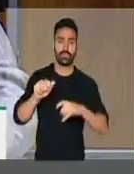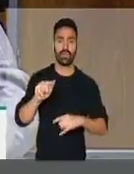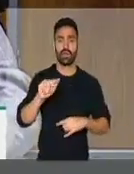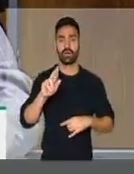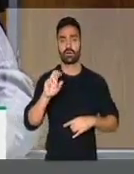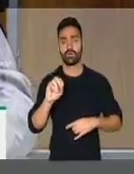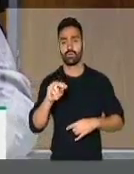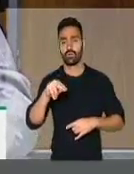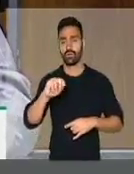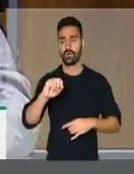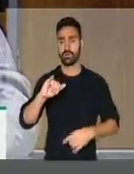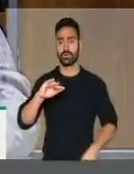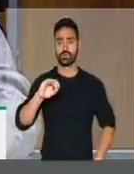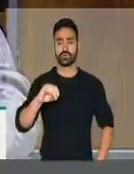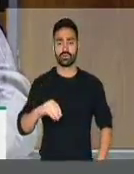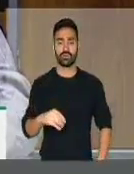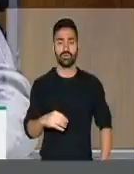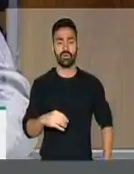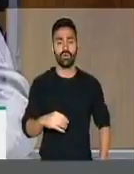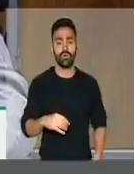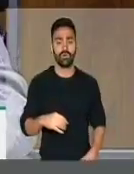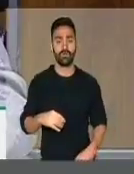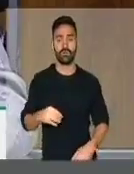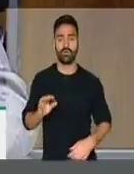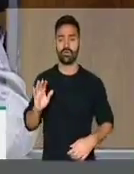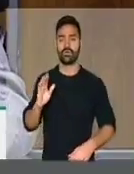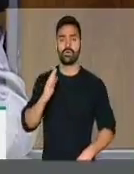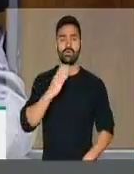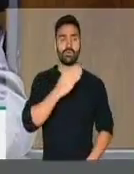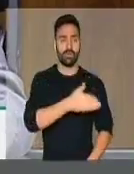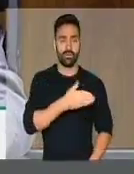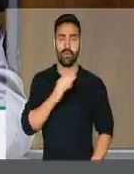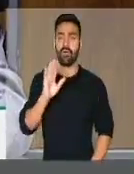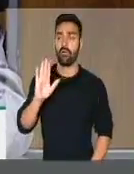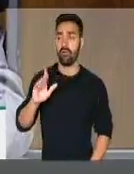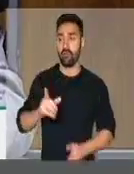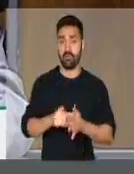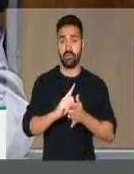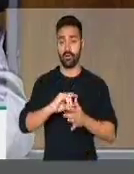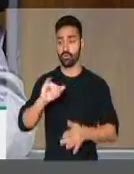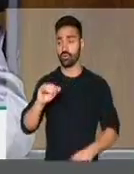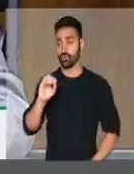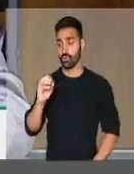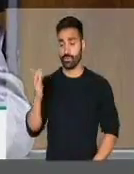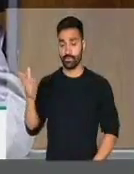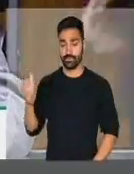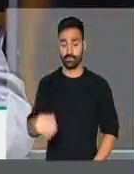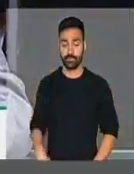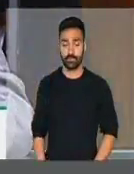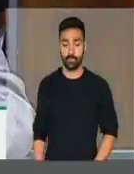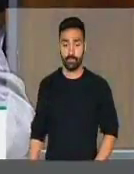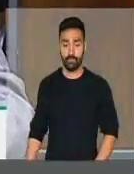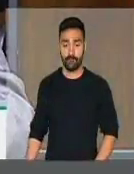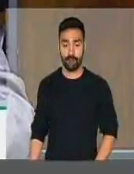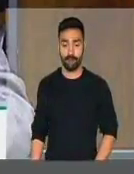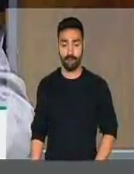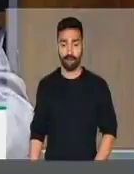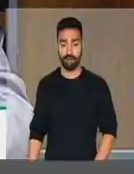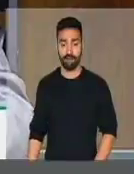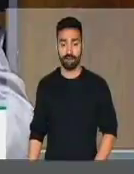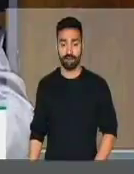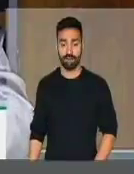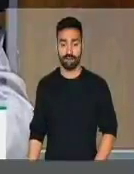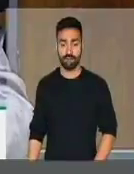deputada sair mas falar mas antes a deputada jô moraes está com a palavra já está tempo pedindo